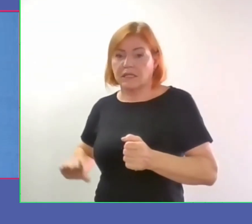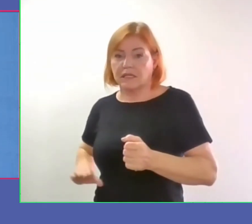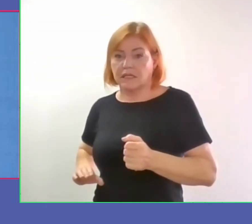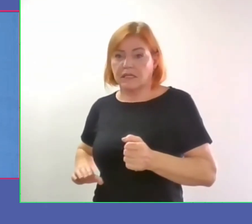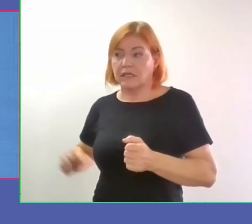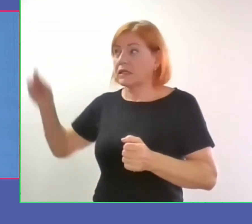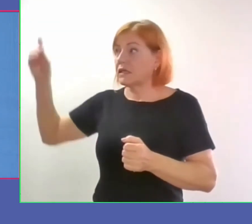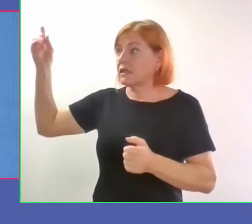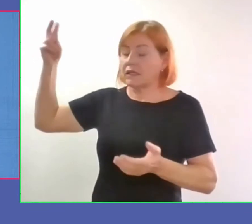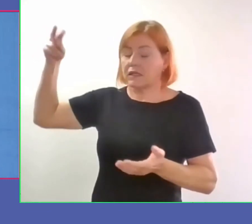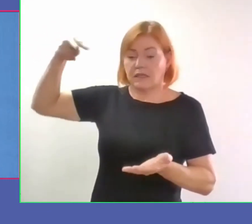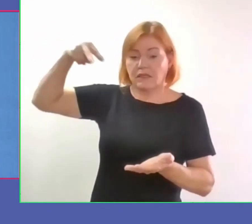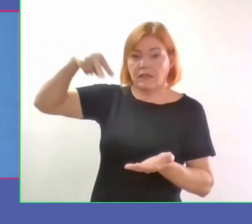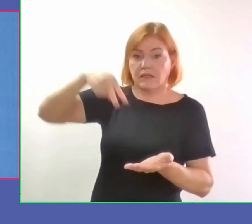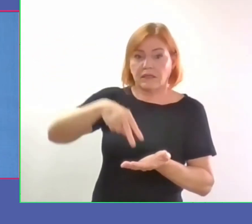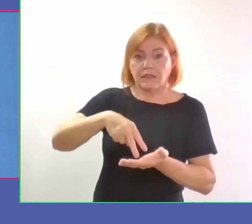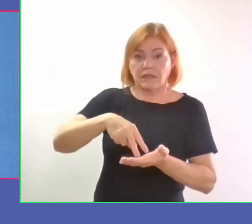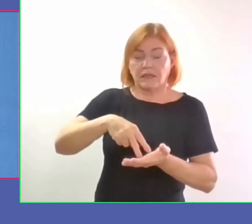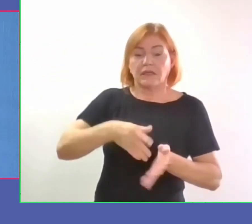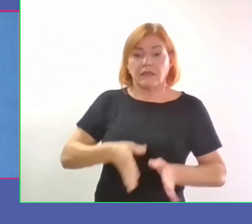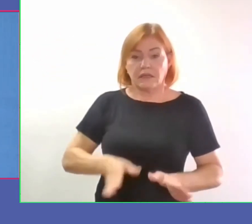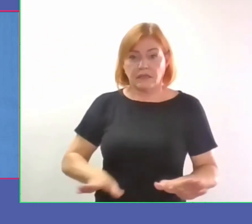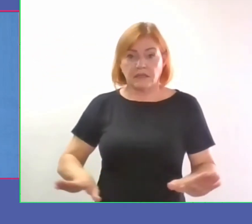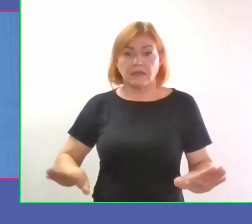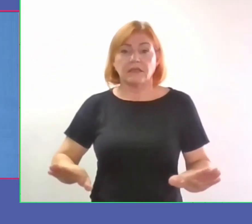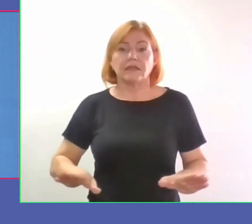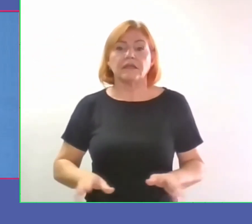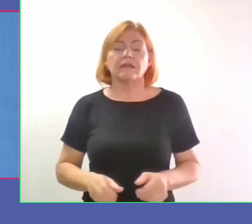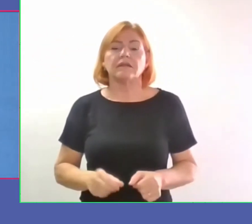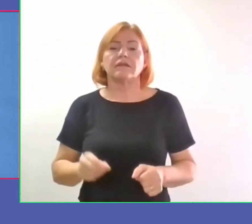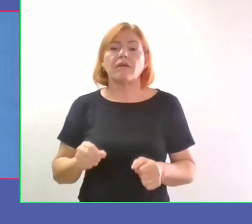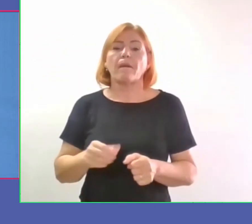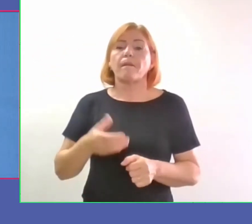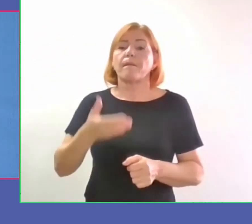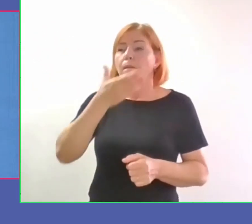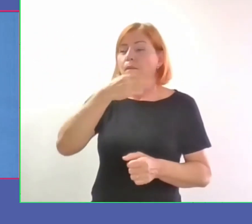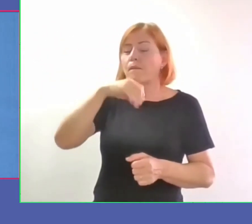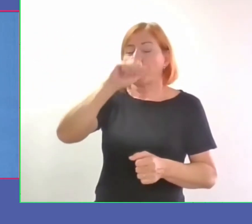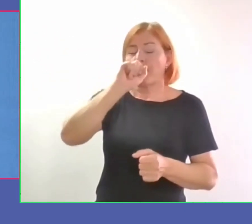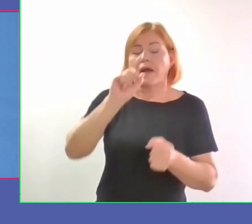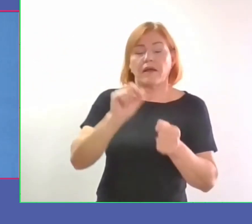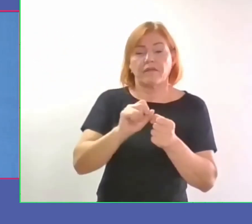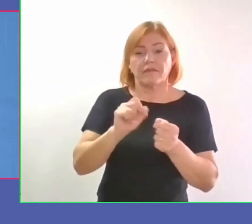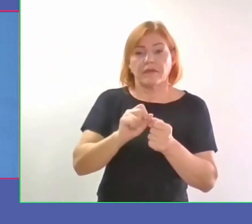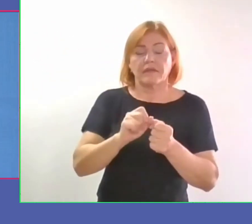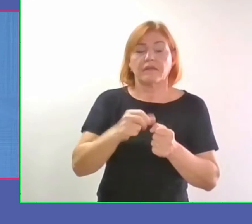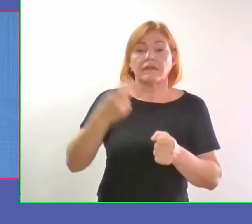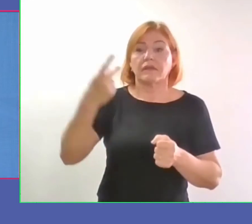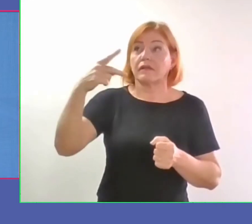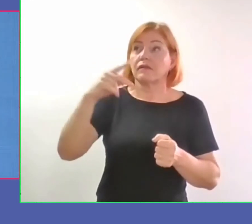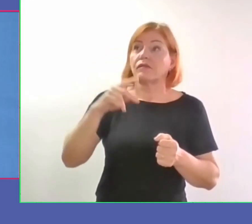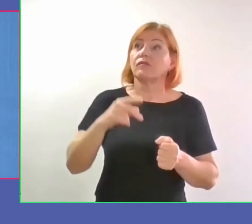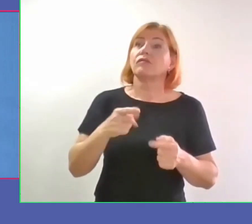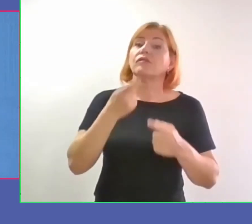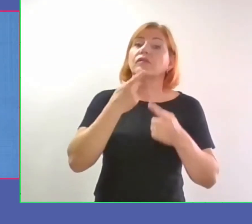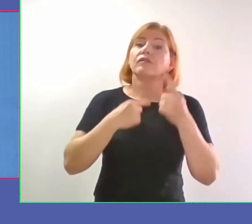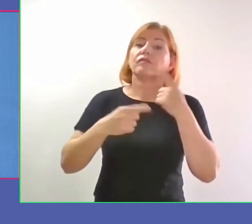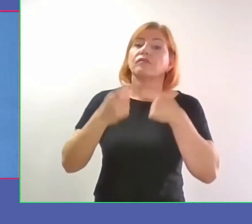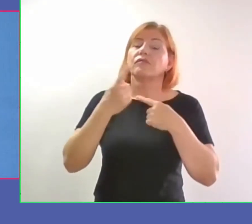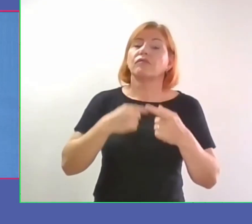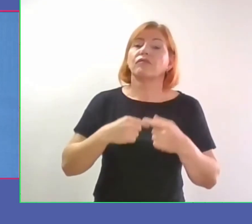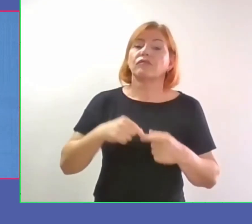possa fazer a sua vontade aqui na terra como Ele faz no céu. Que o Filho vem